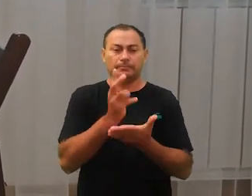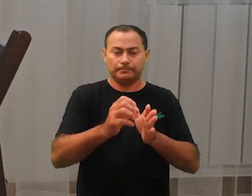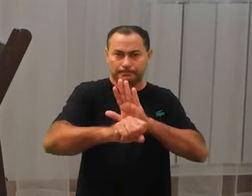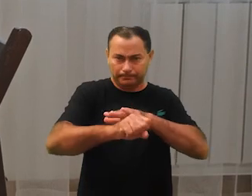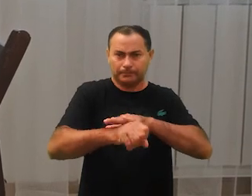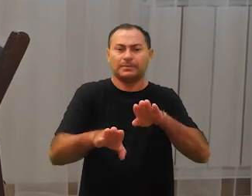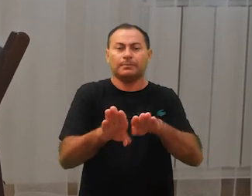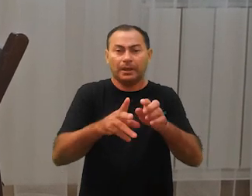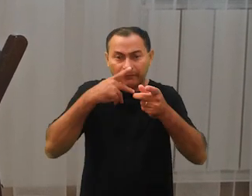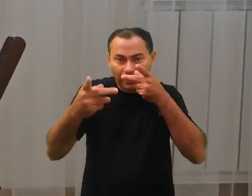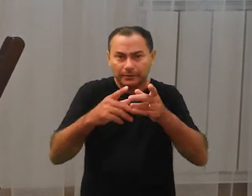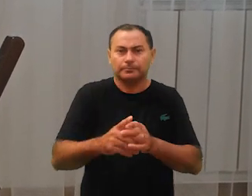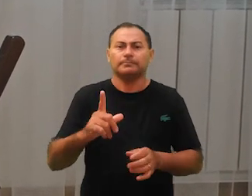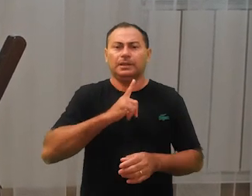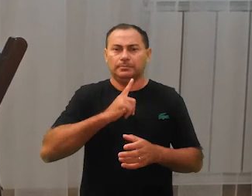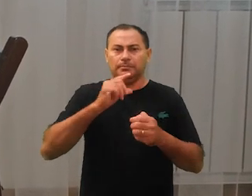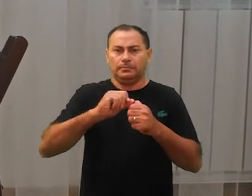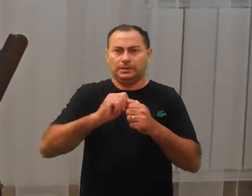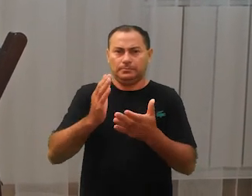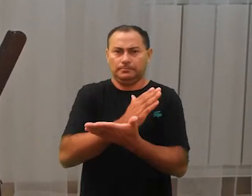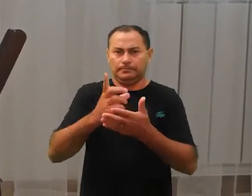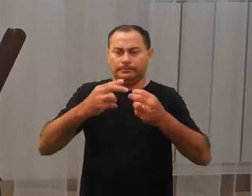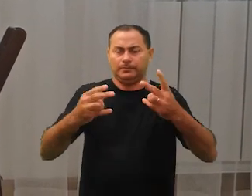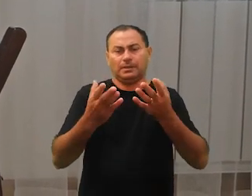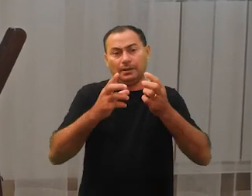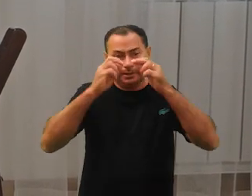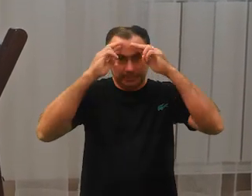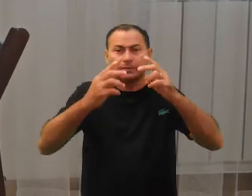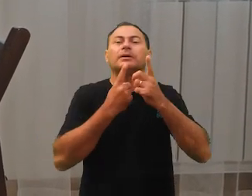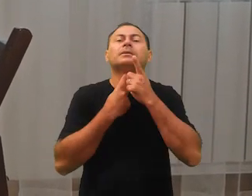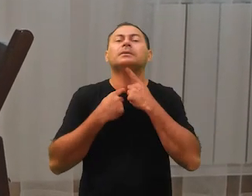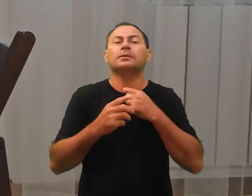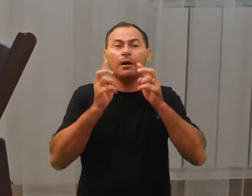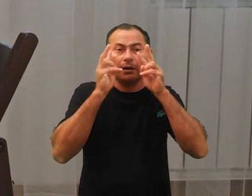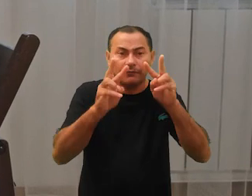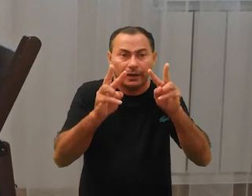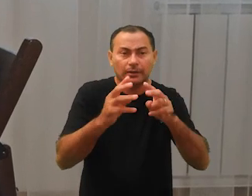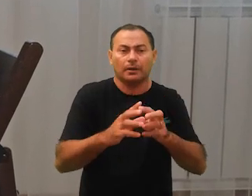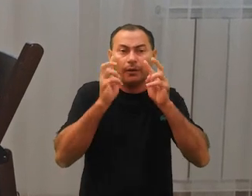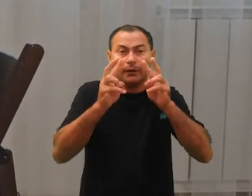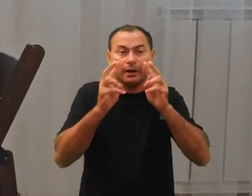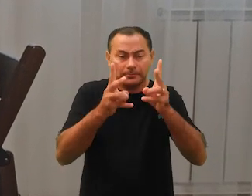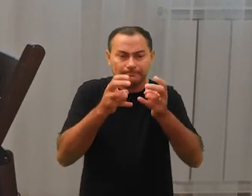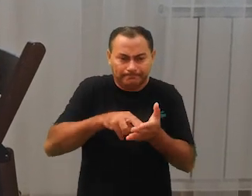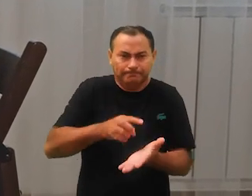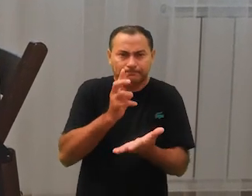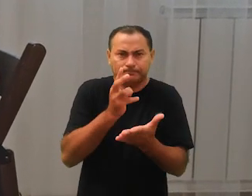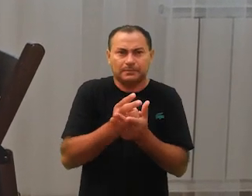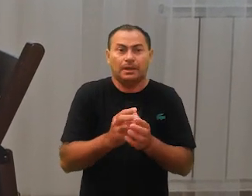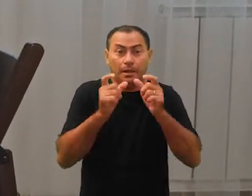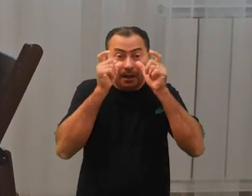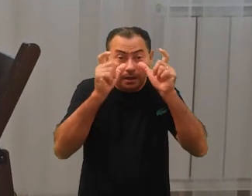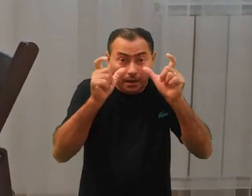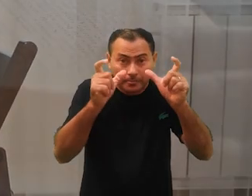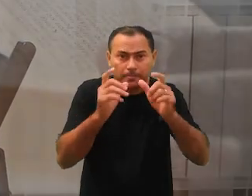Ao mesmo tempo, também está dizendo que temos que fazer alguma coisa com respeito ao desejo, o olhar persistente